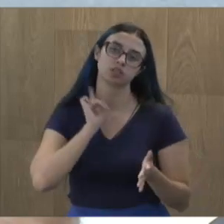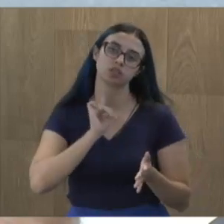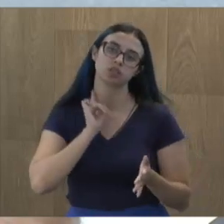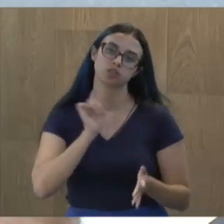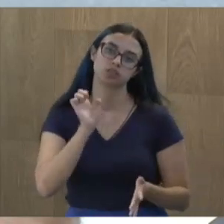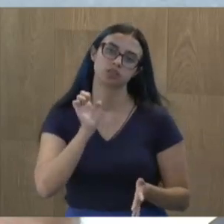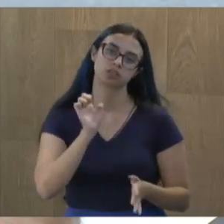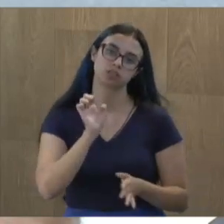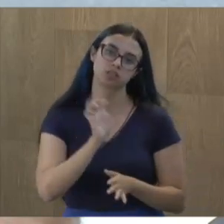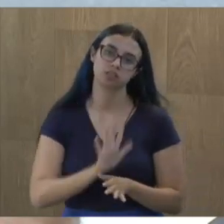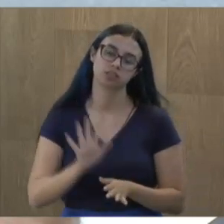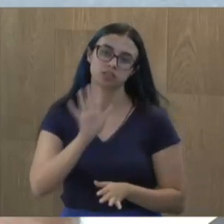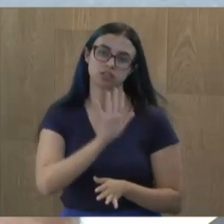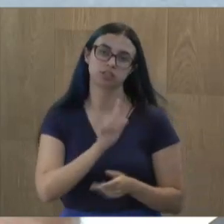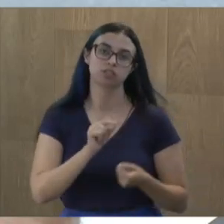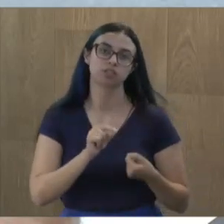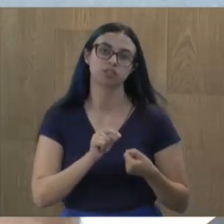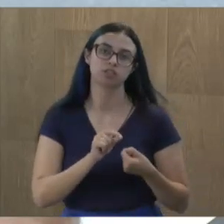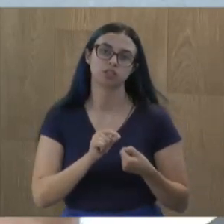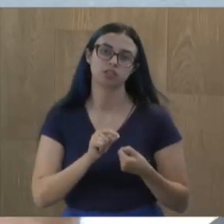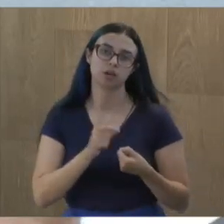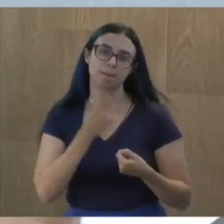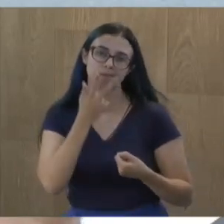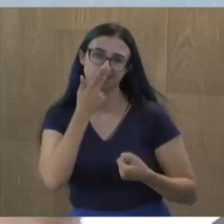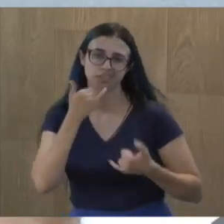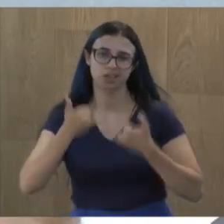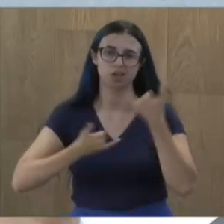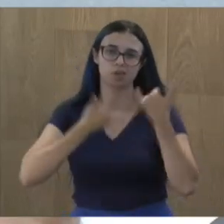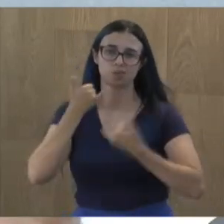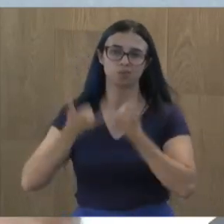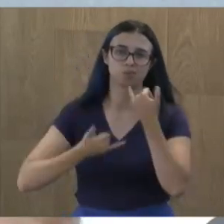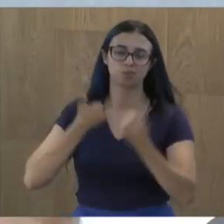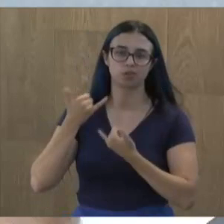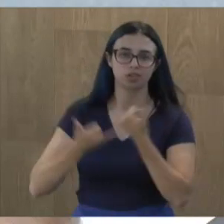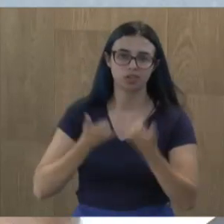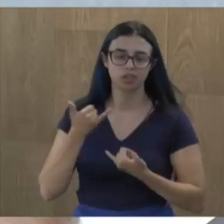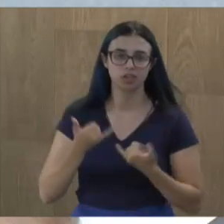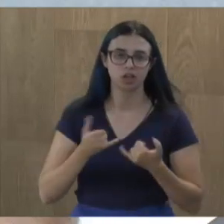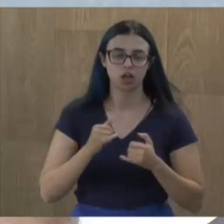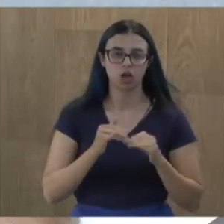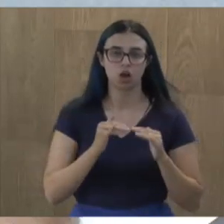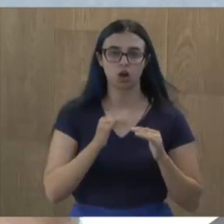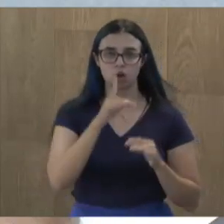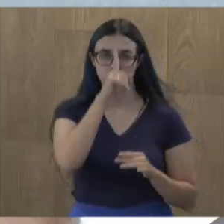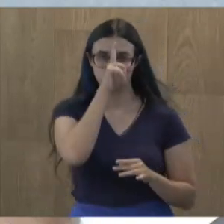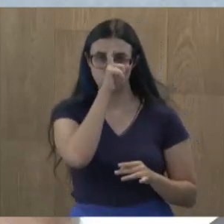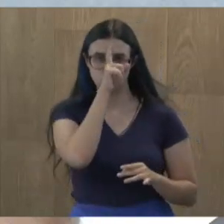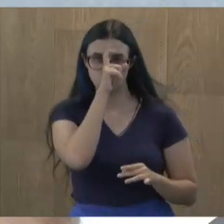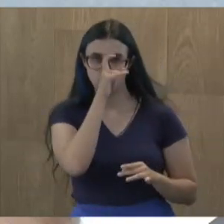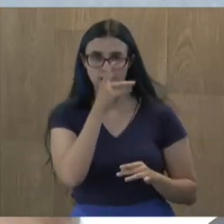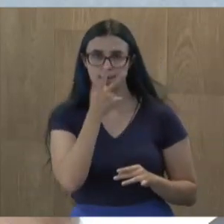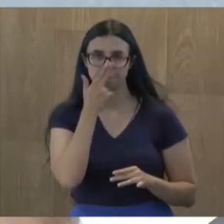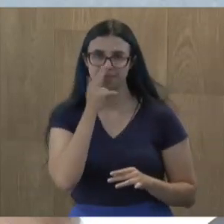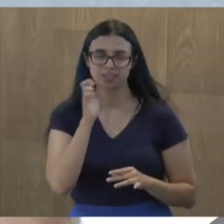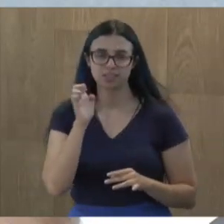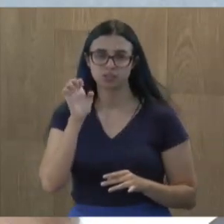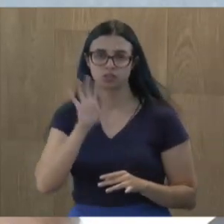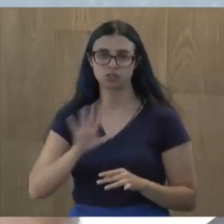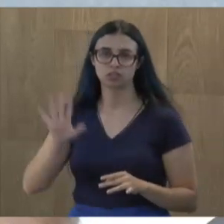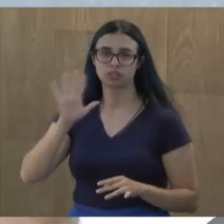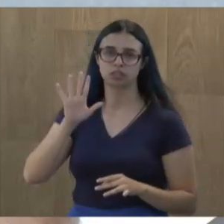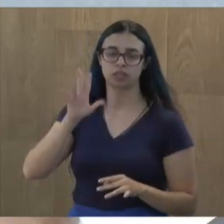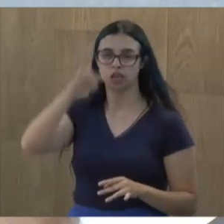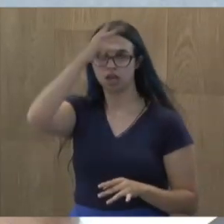denunciando o Estado que está fazendo de bobo com a questão dos leitos, que a obrigação é do Estado. O Estado é que tem que bancar